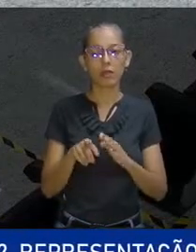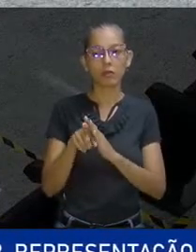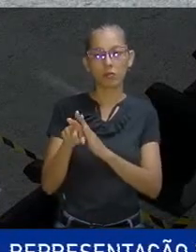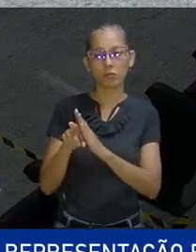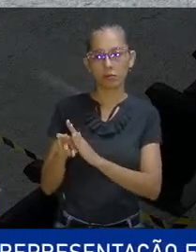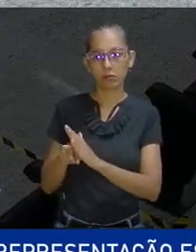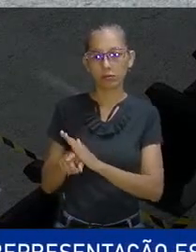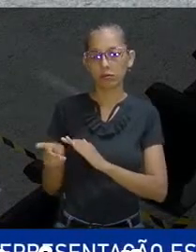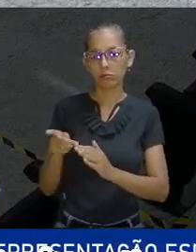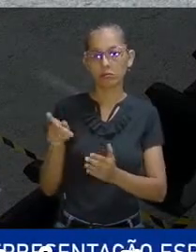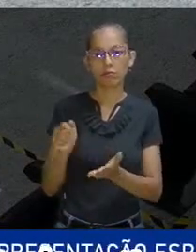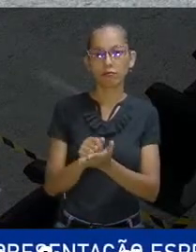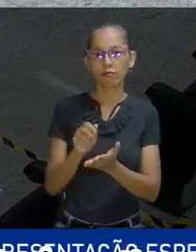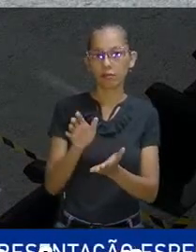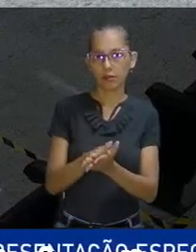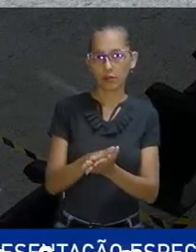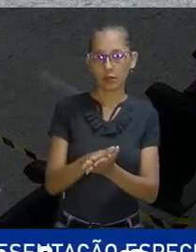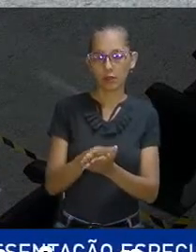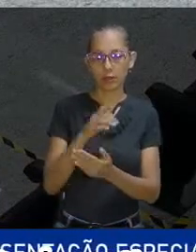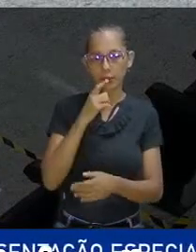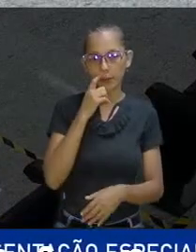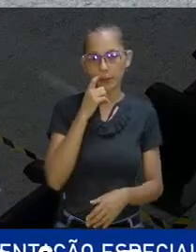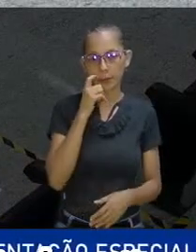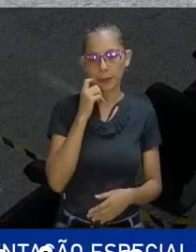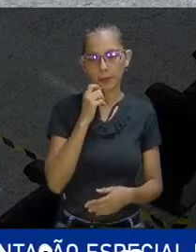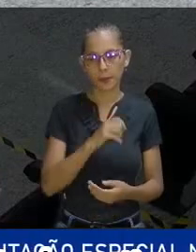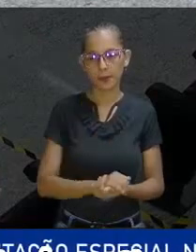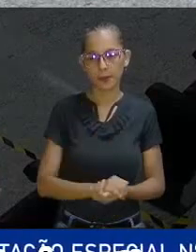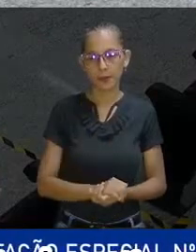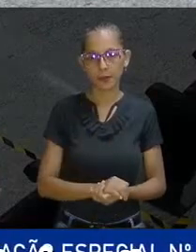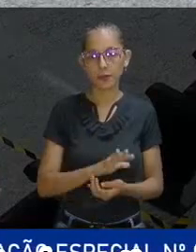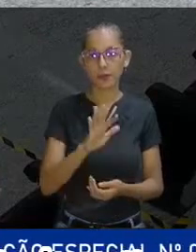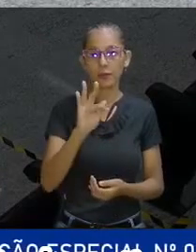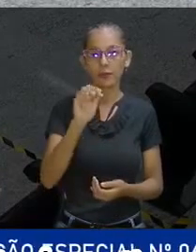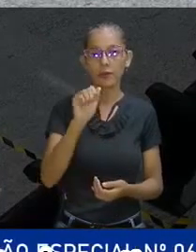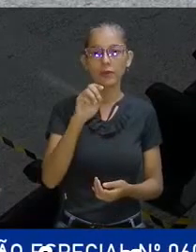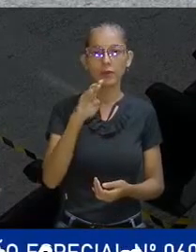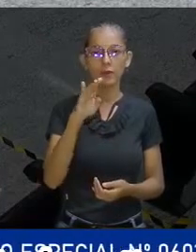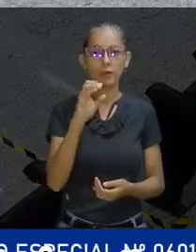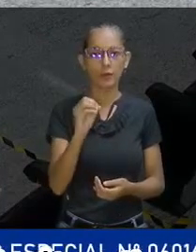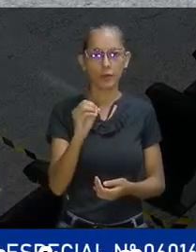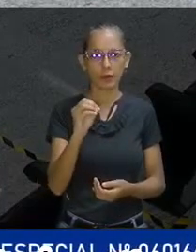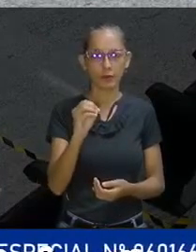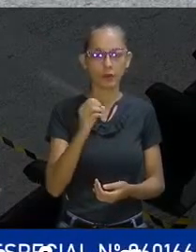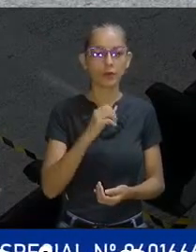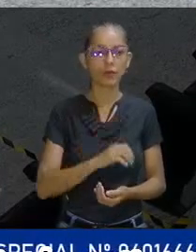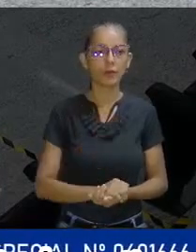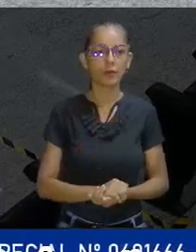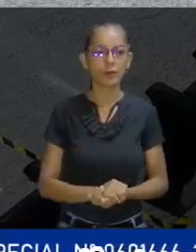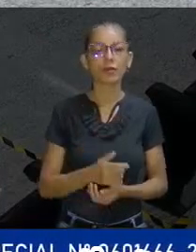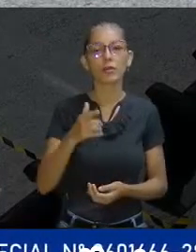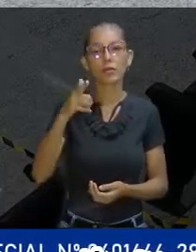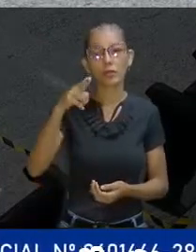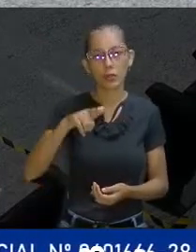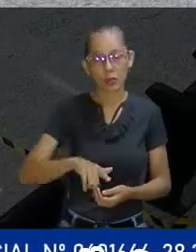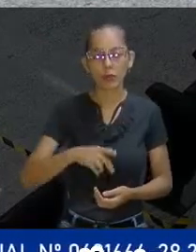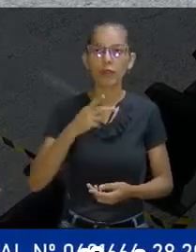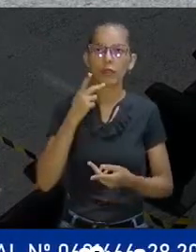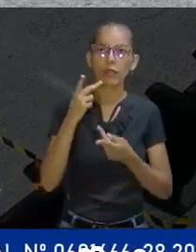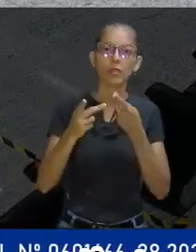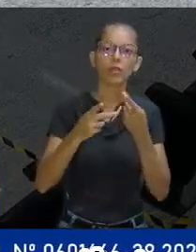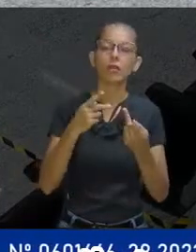investigados. Devidamente citados, o investigado Fábio Wilson Moreira Jucá repetiu os argumentos e provas da